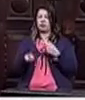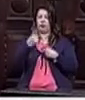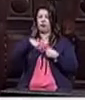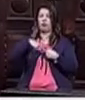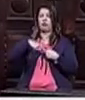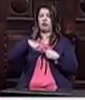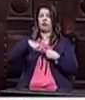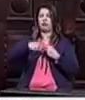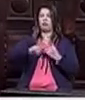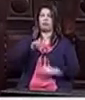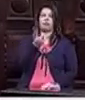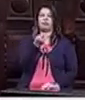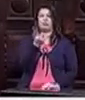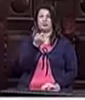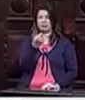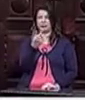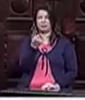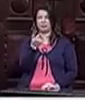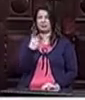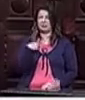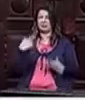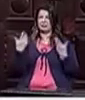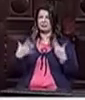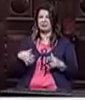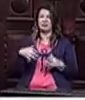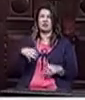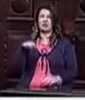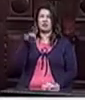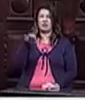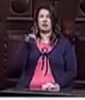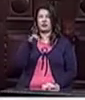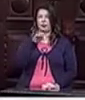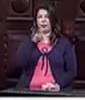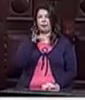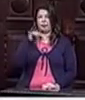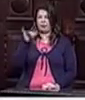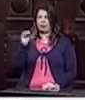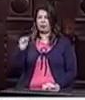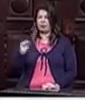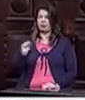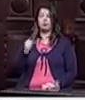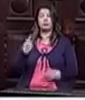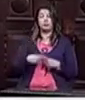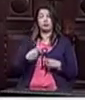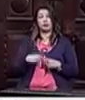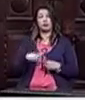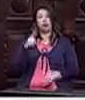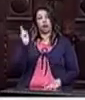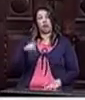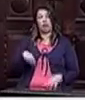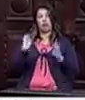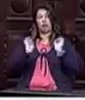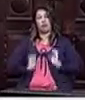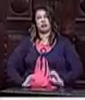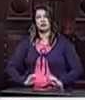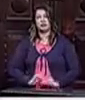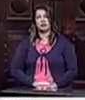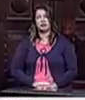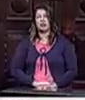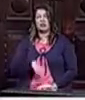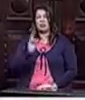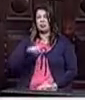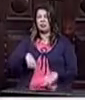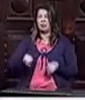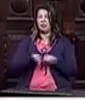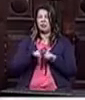milhões? Não venham me dizer que se não dessem 9 bi de isenção, não receberiam 800 milhões, porque isso é patético. É